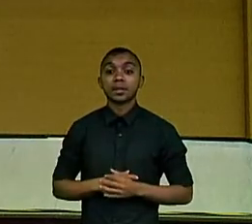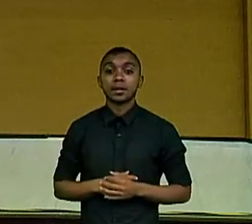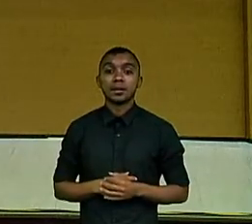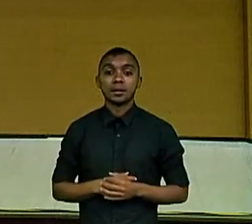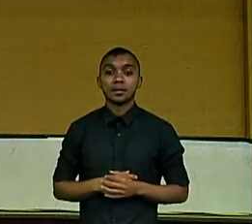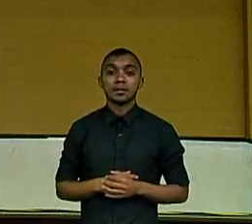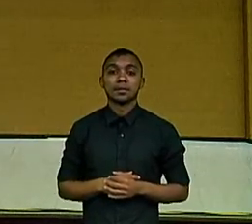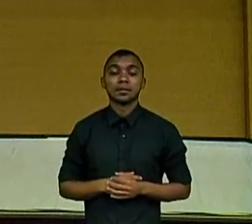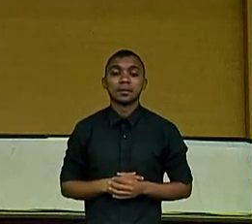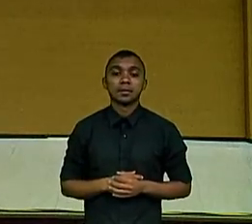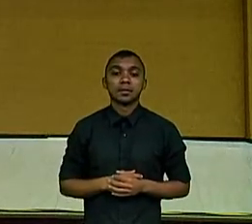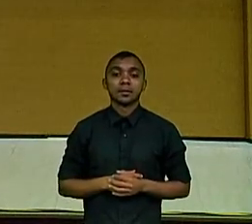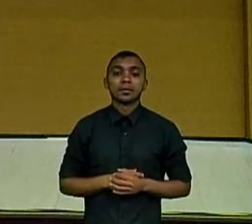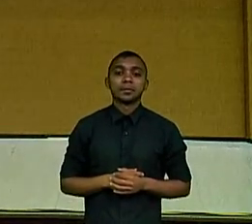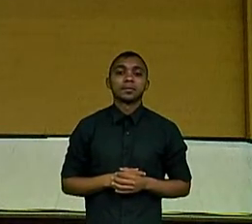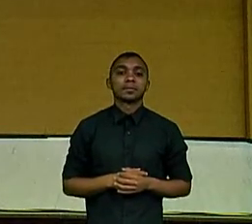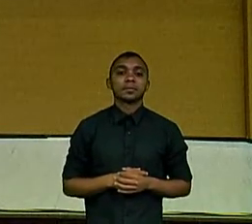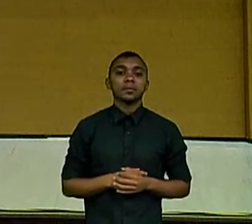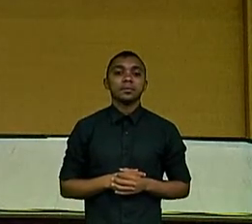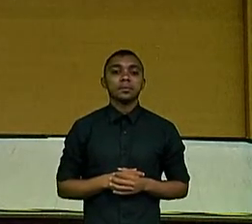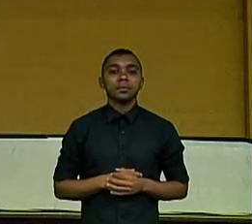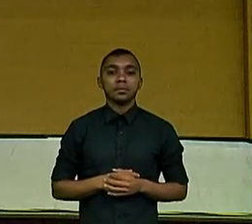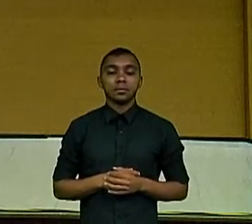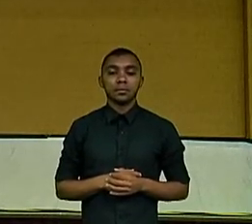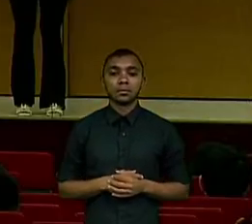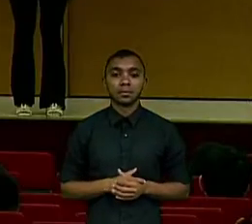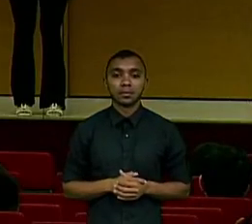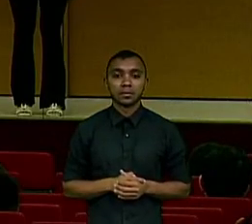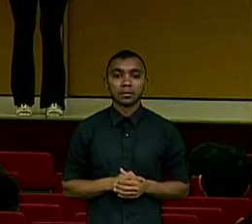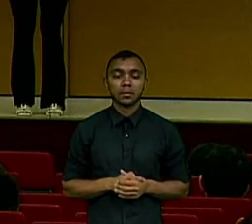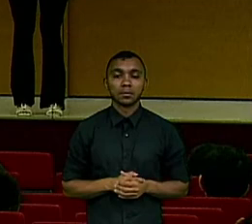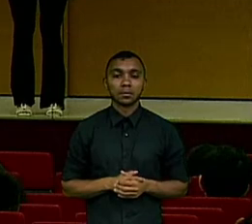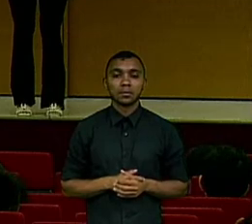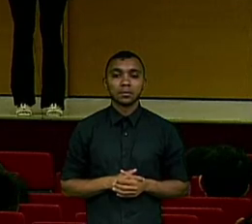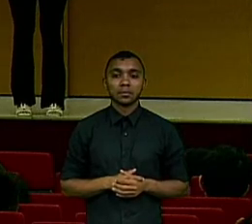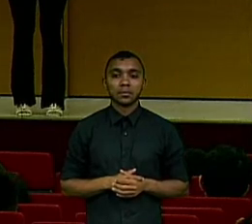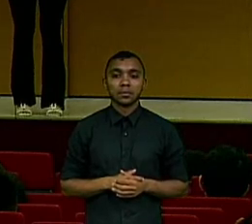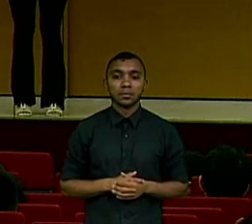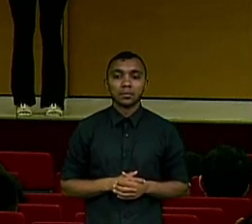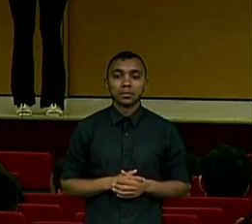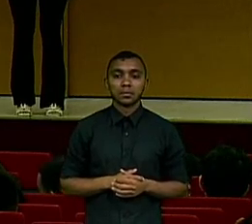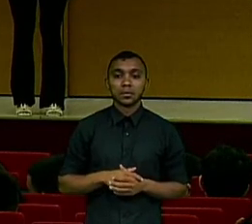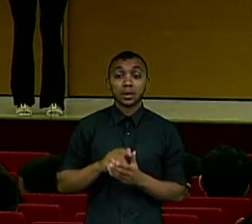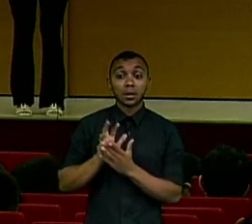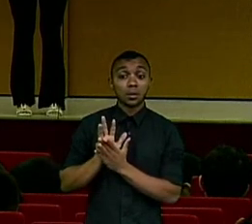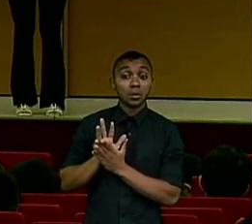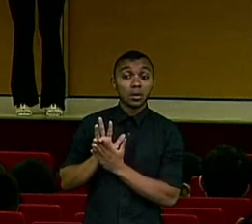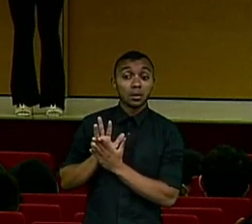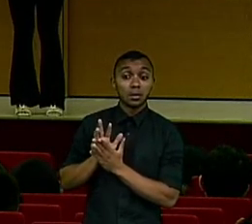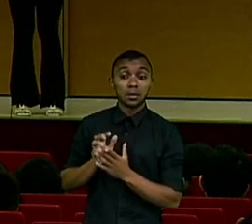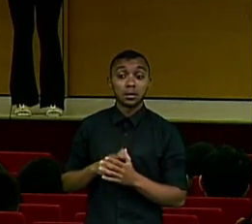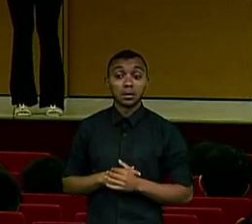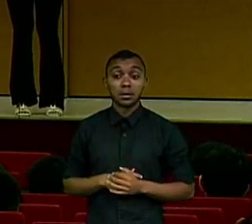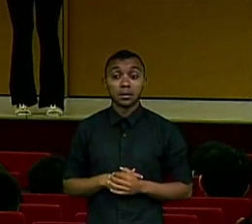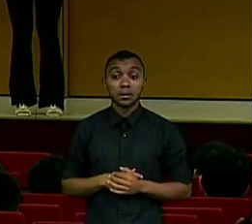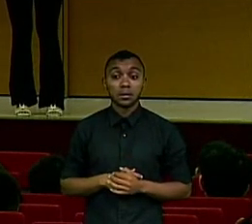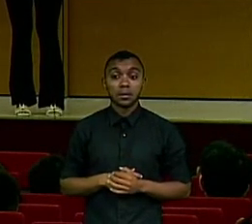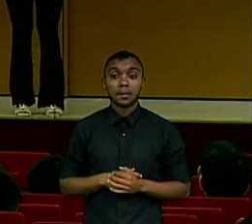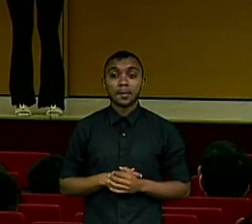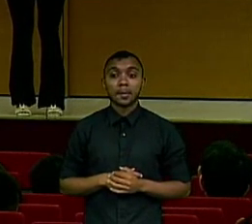semelhante ao Jânio Quadros do Lula do